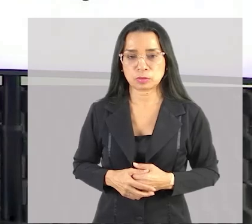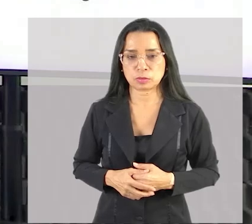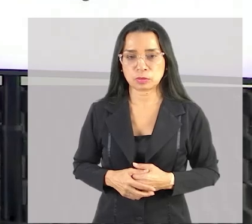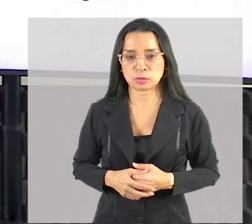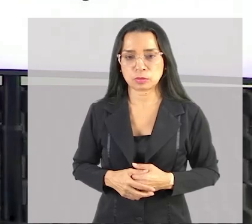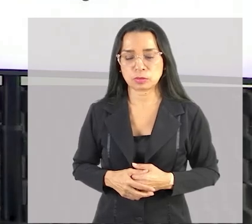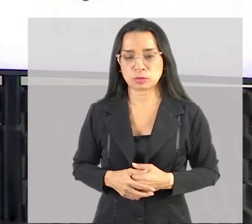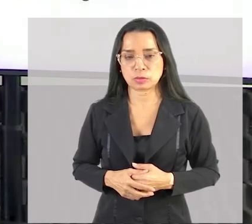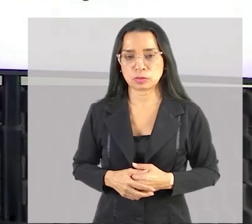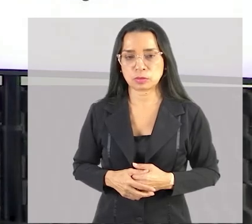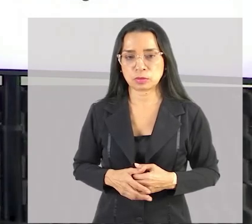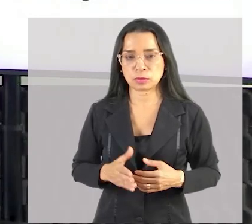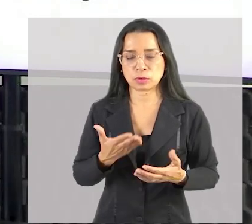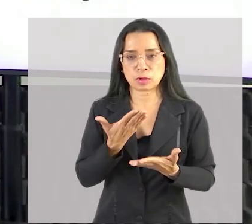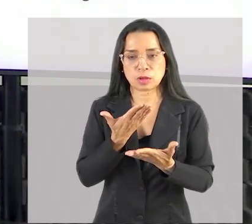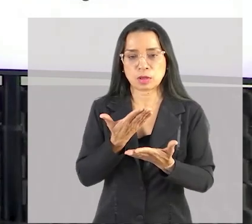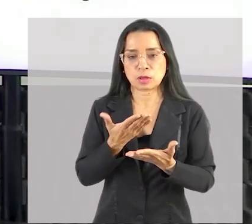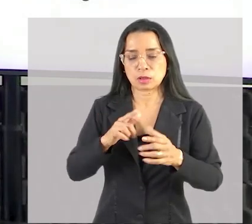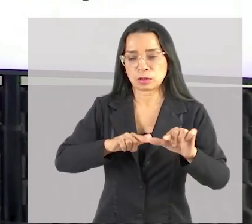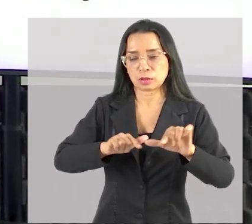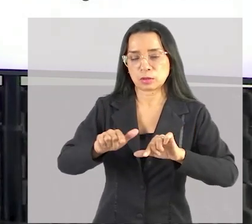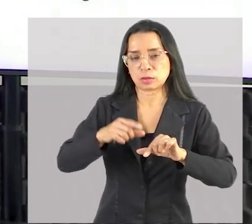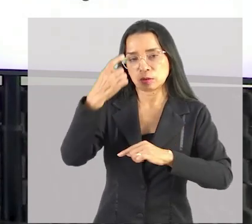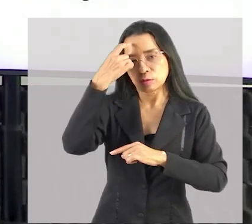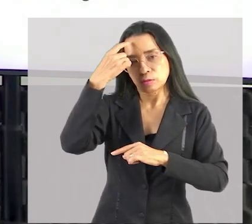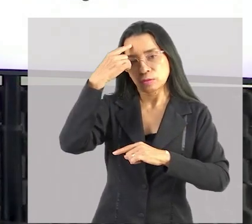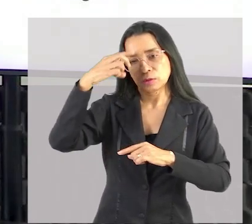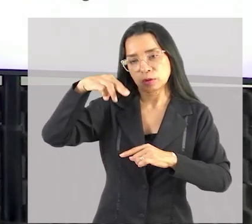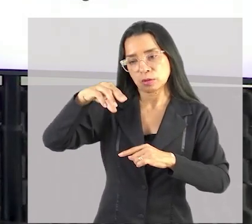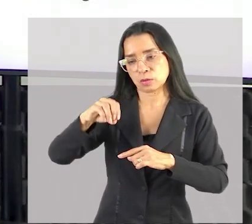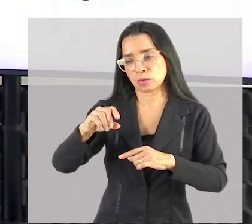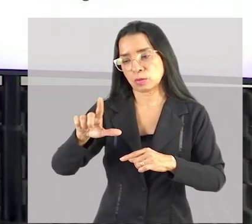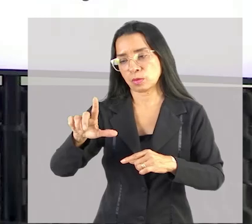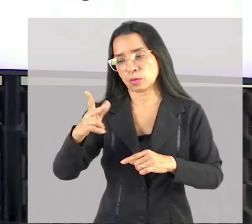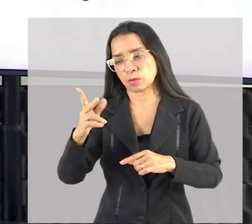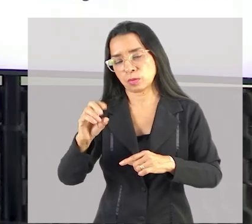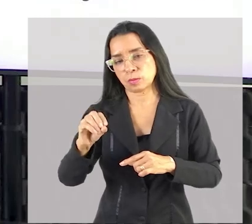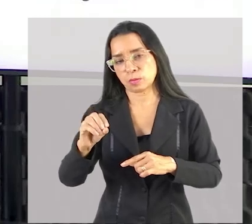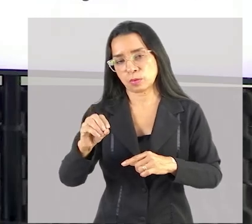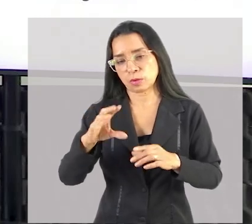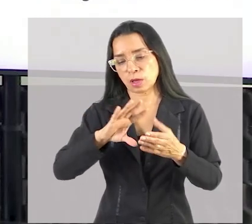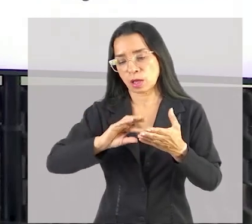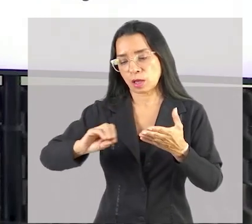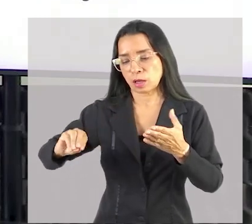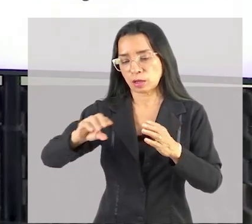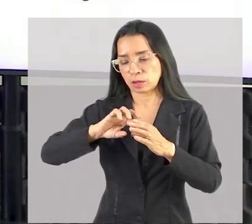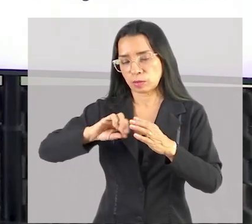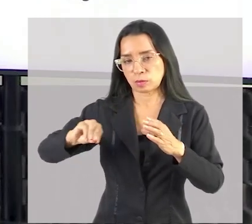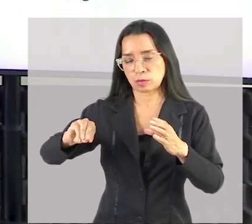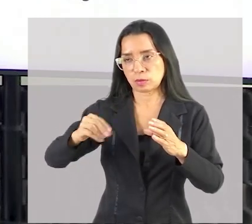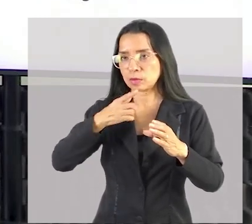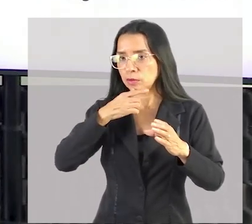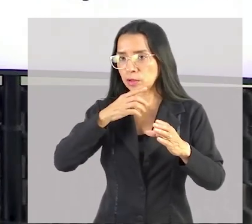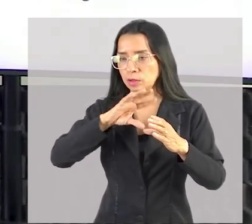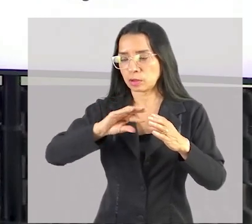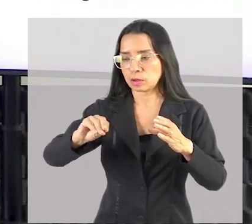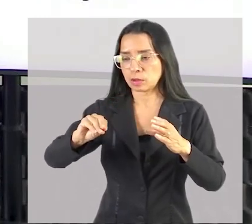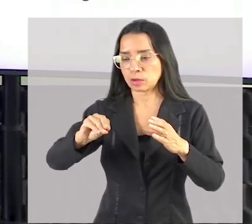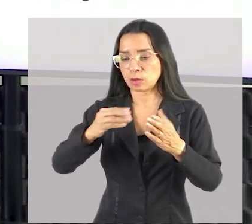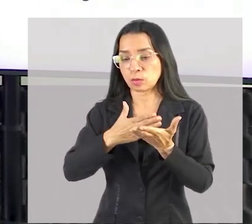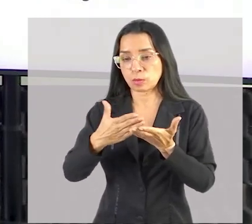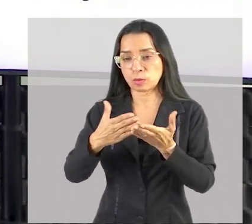Se tu estiver trabalhando com a ideia do molho, a água está saindo da célula, por exemplo, daquele alface, então ele começa a